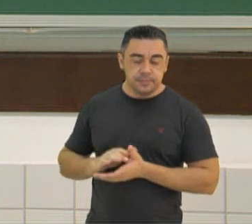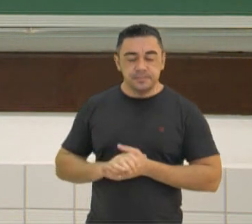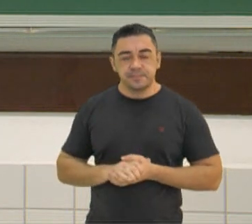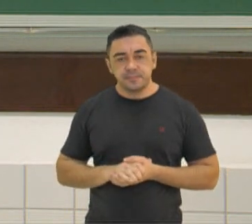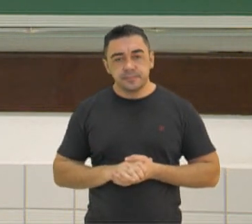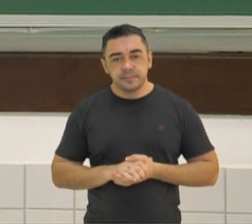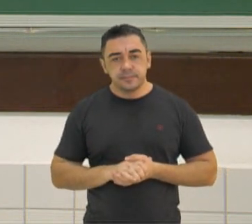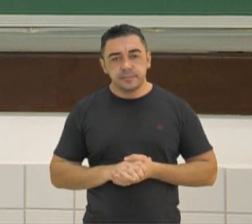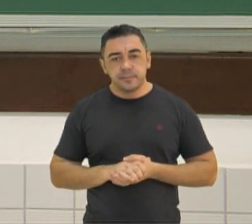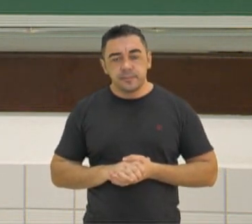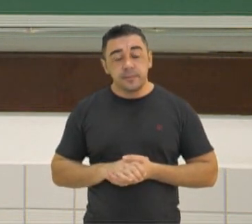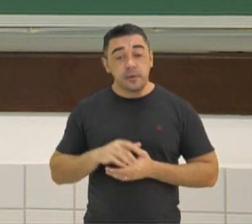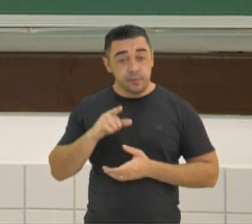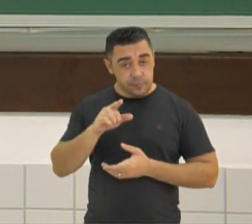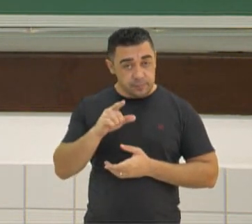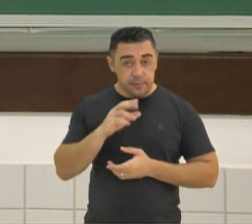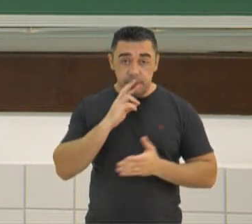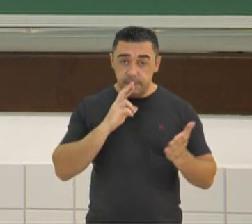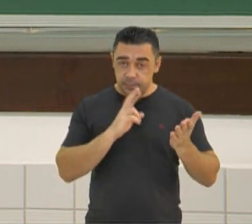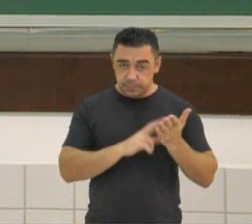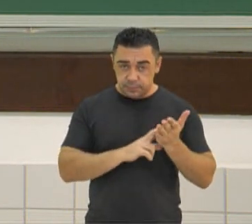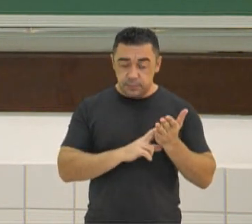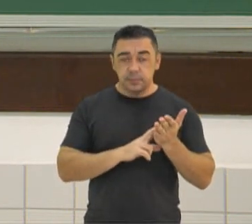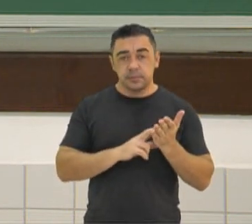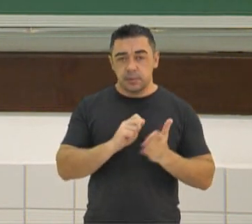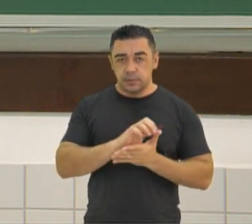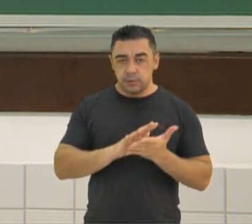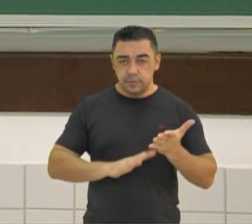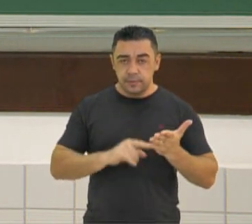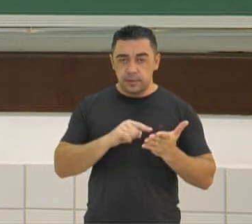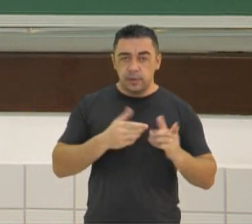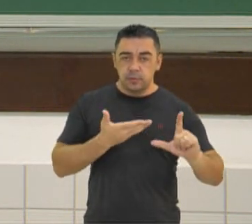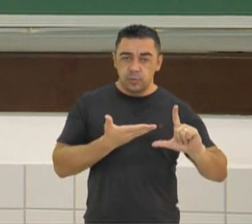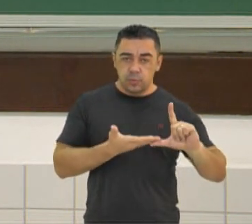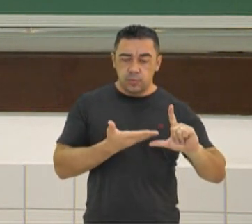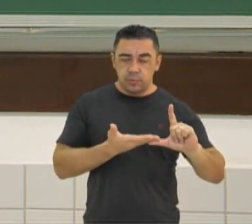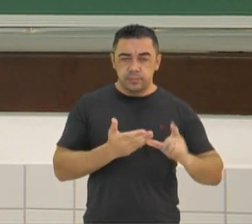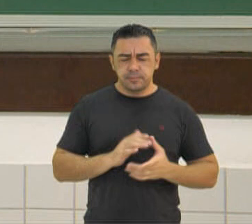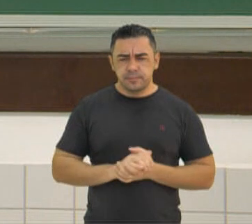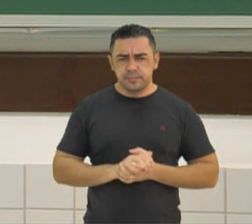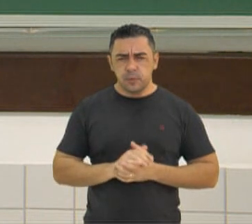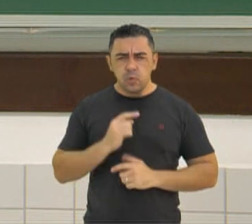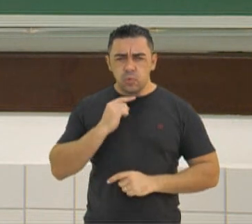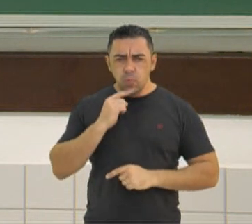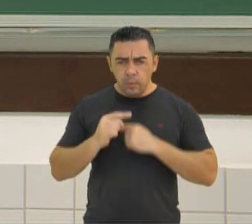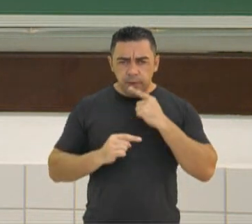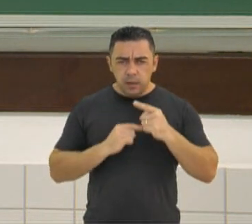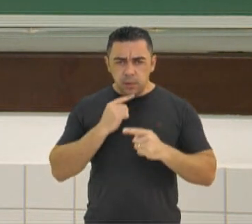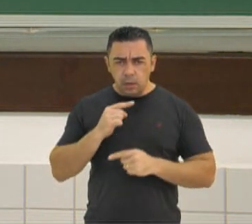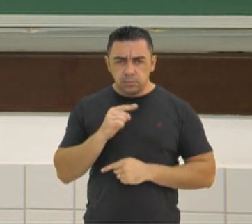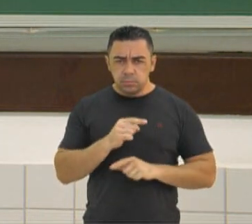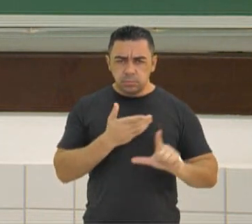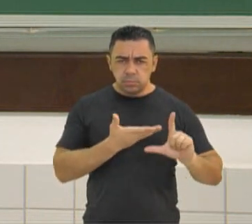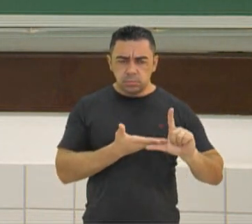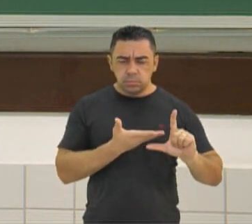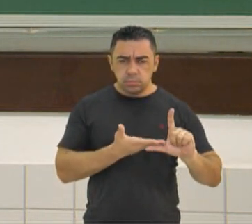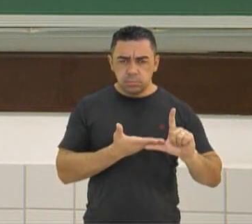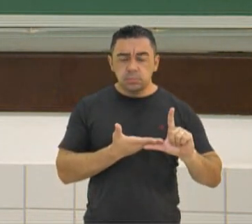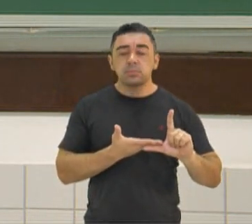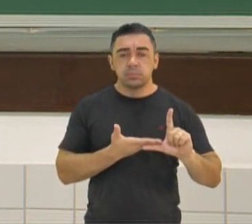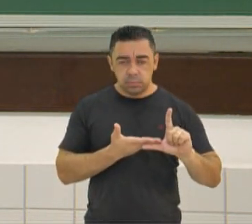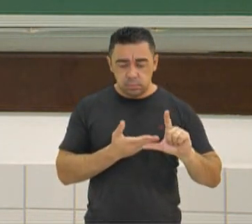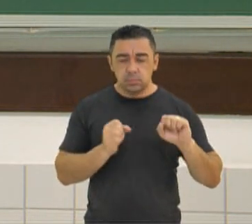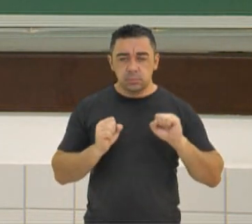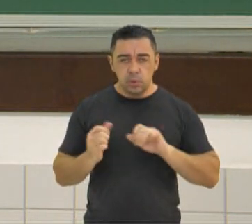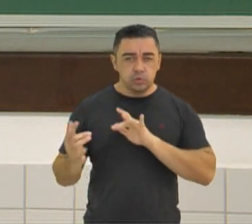aula de hoje, que é responder as atividades do Classroom. Ficou com dúvida na hora de responder a atividade do Classroom?